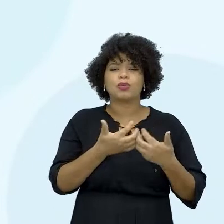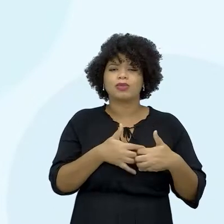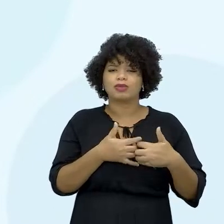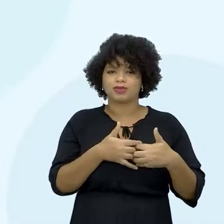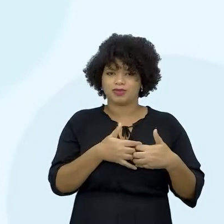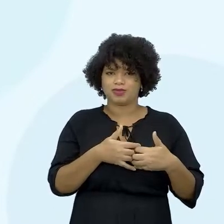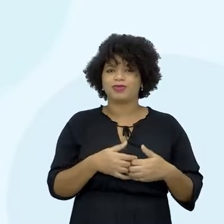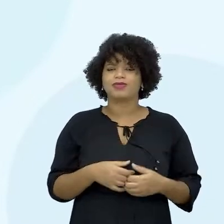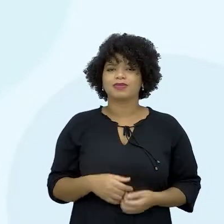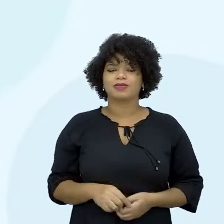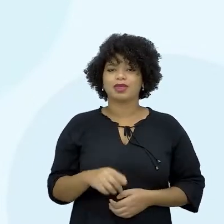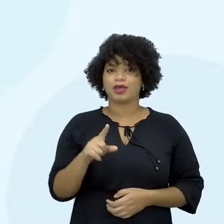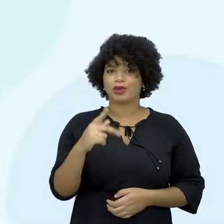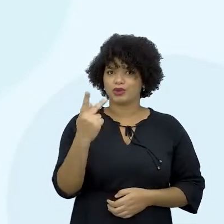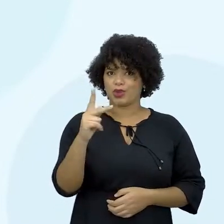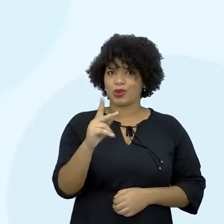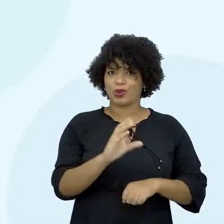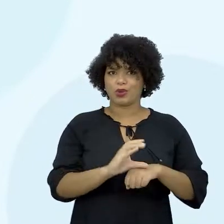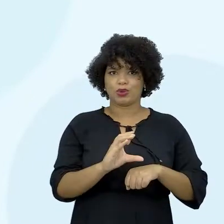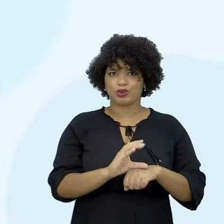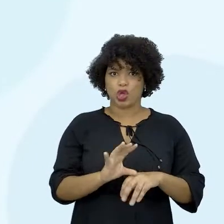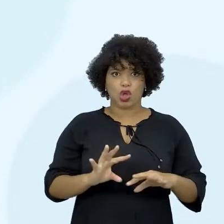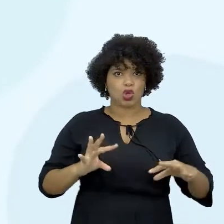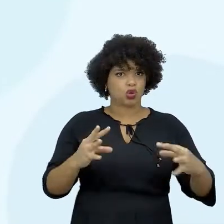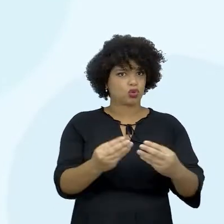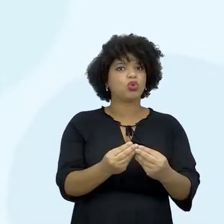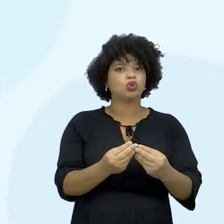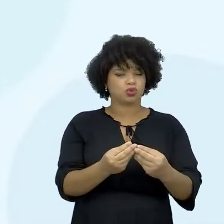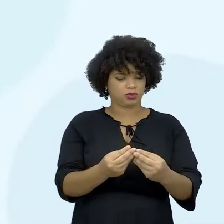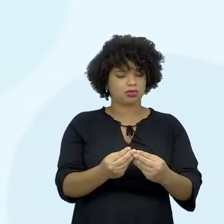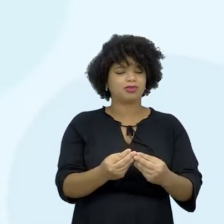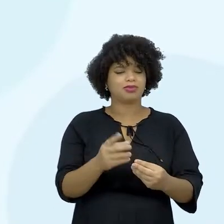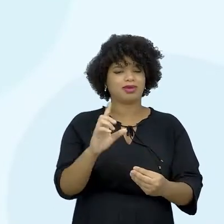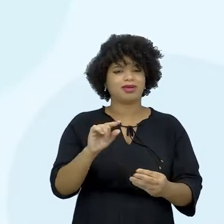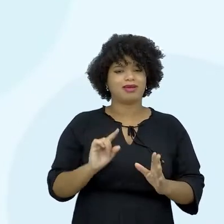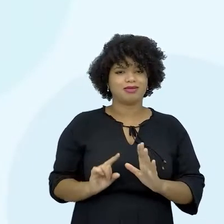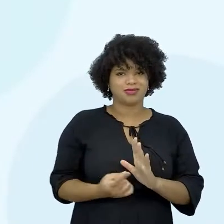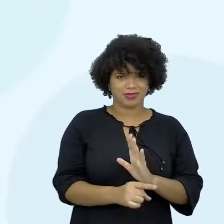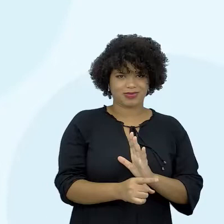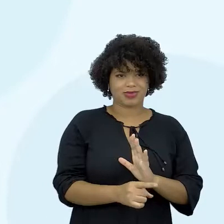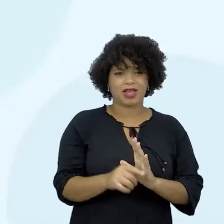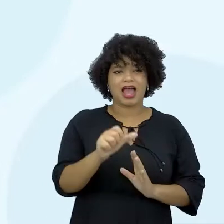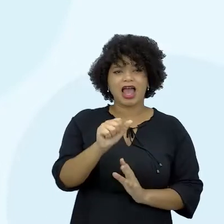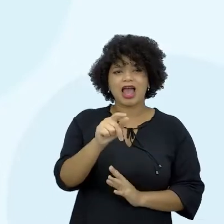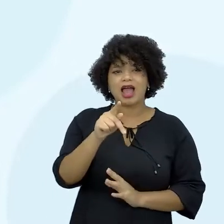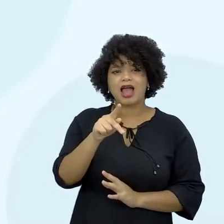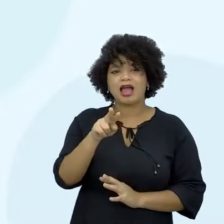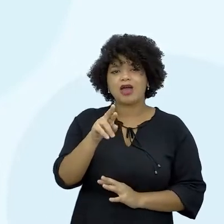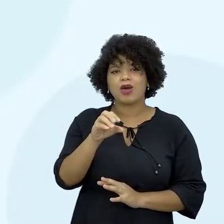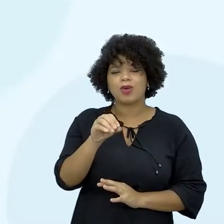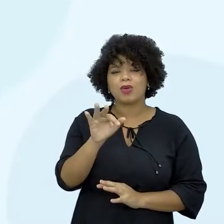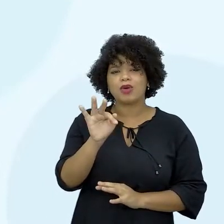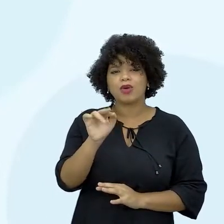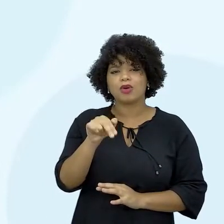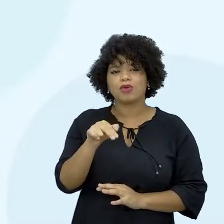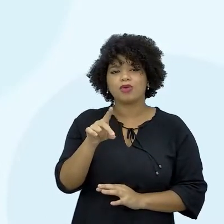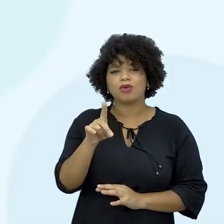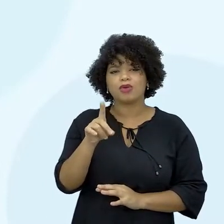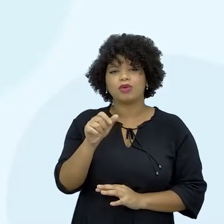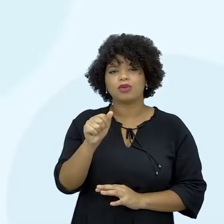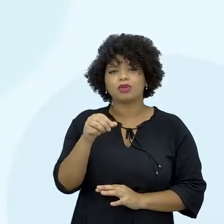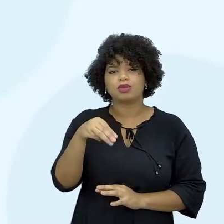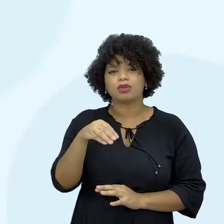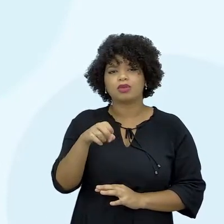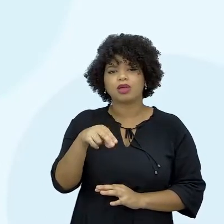é o seu curso todo, está bem? É todo o seu curso. Neste aprofundamento, você vai vivenciar situações que vão ampliar os